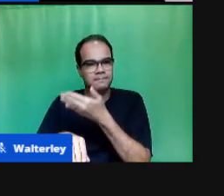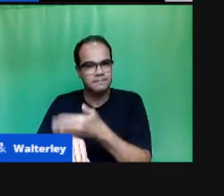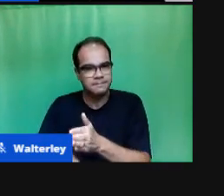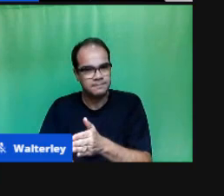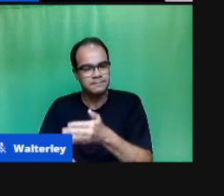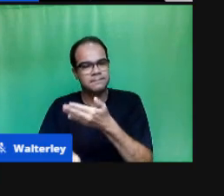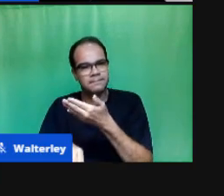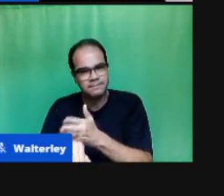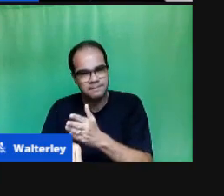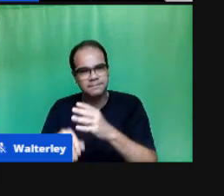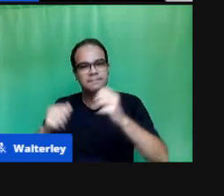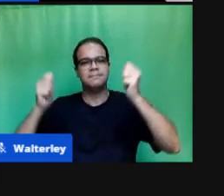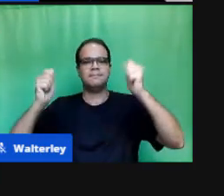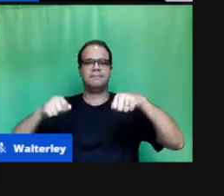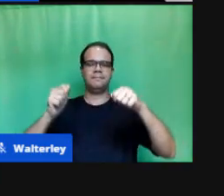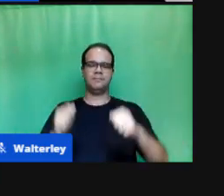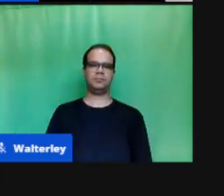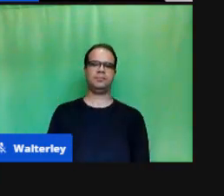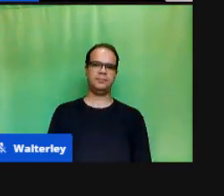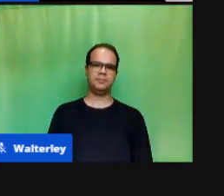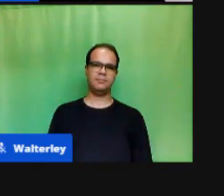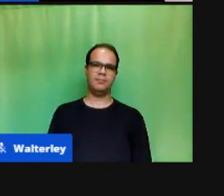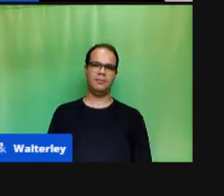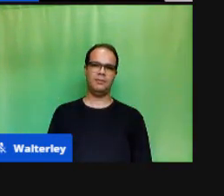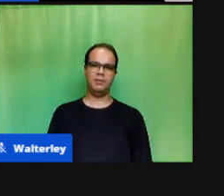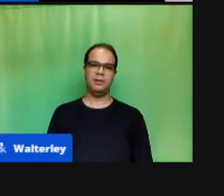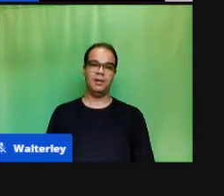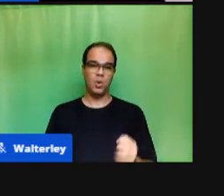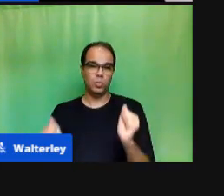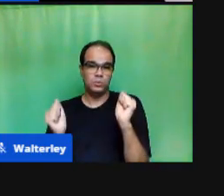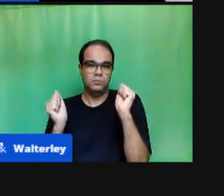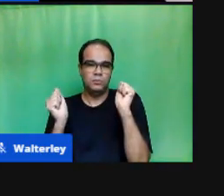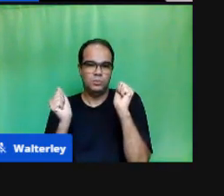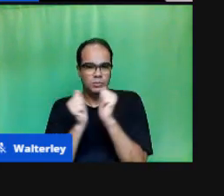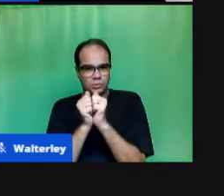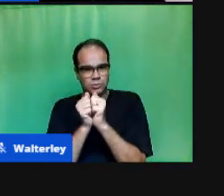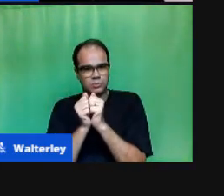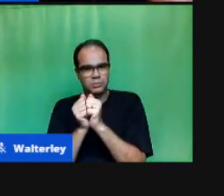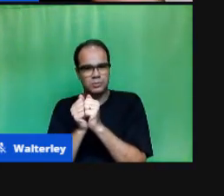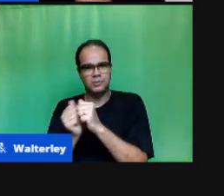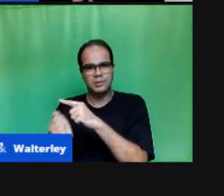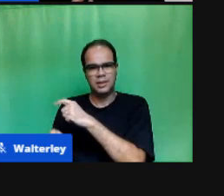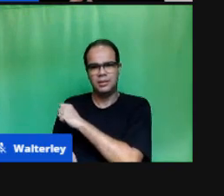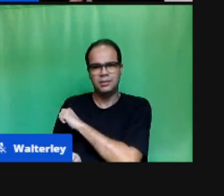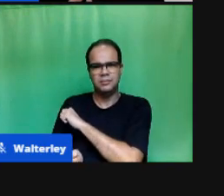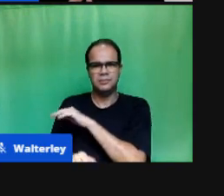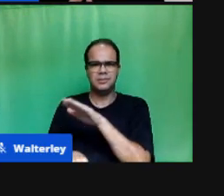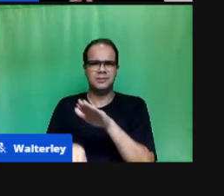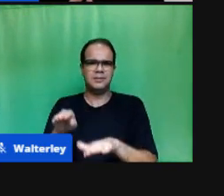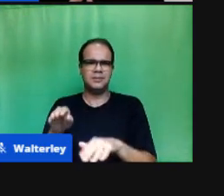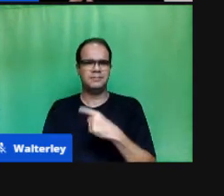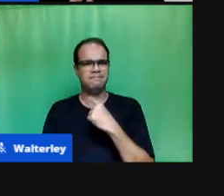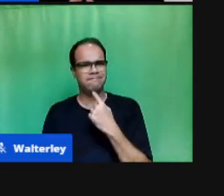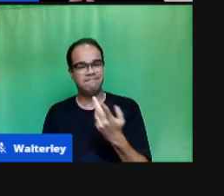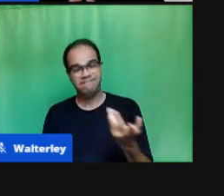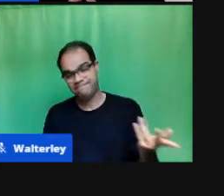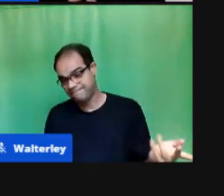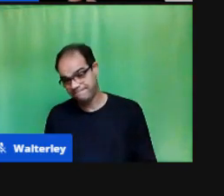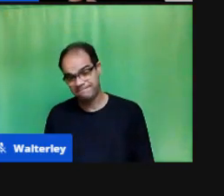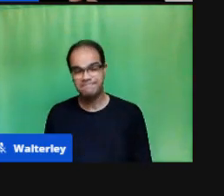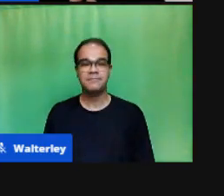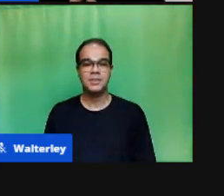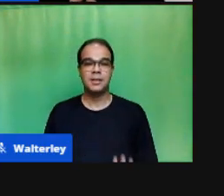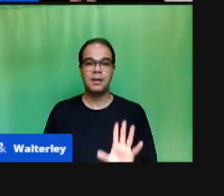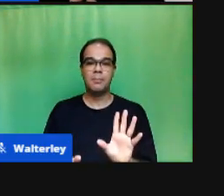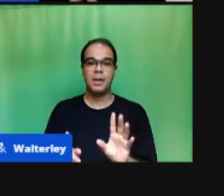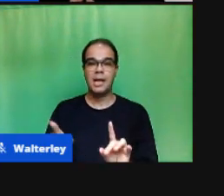está juntinho, mas eu estou falando com ele, né? Eu aqui falando com vocês nesse momento,